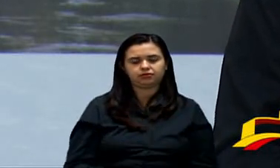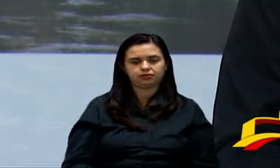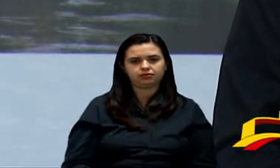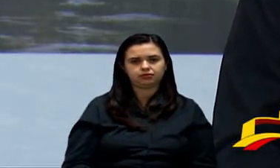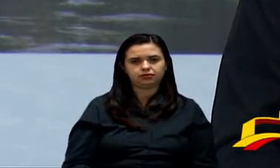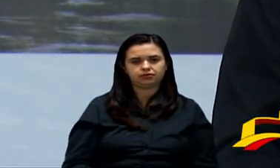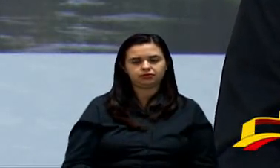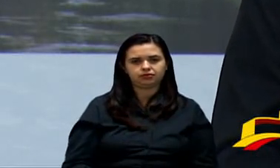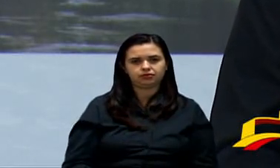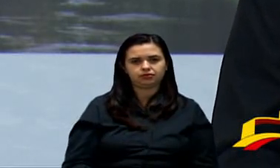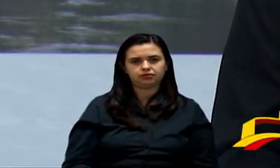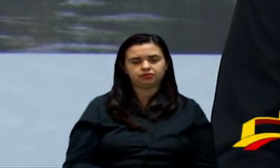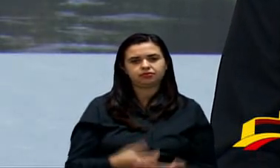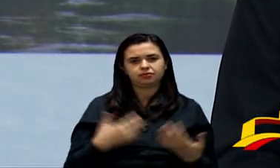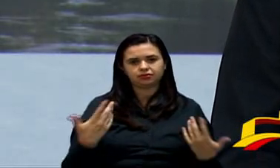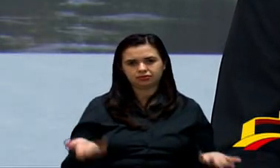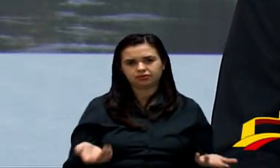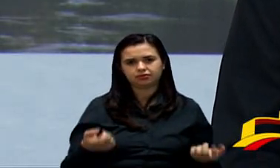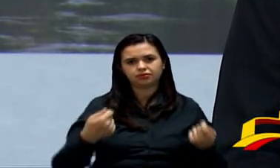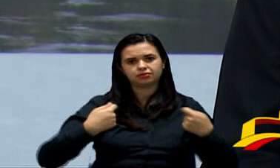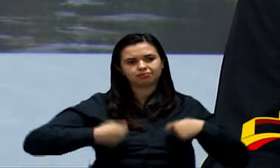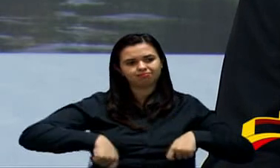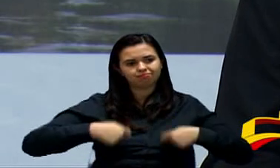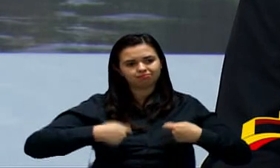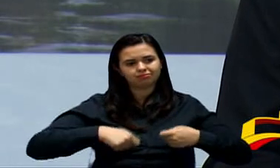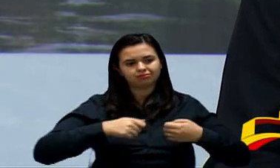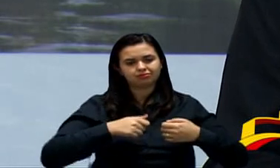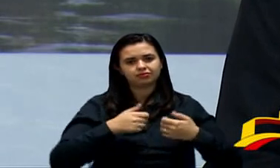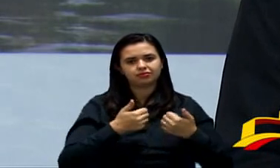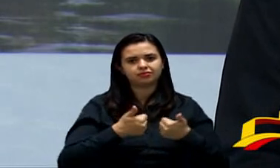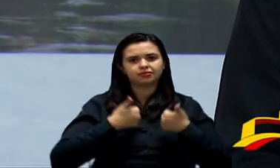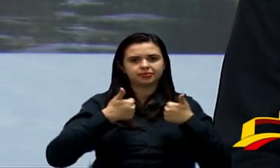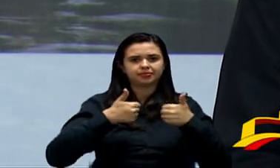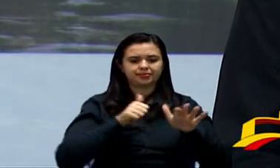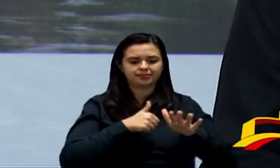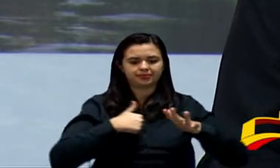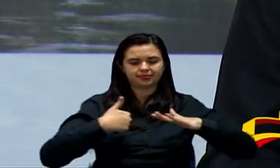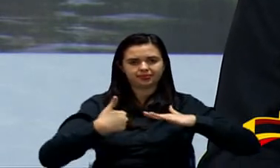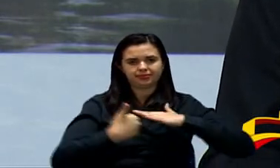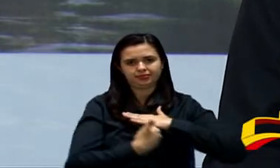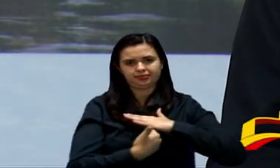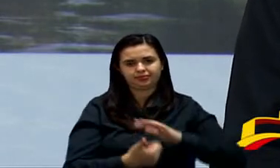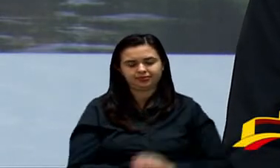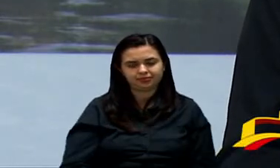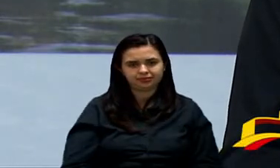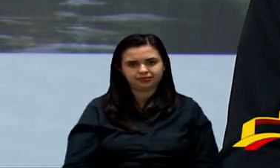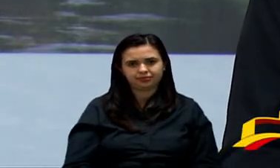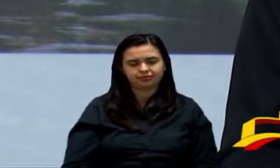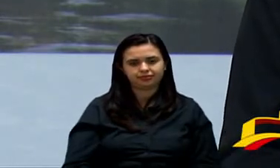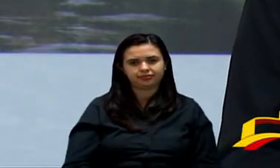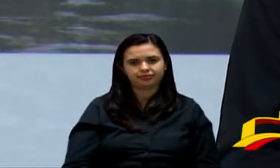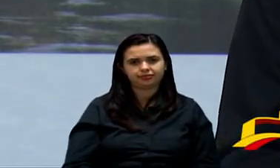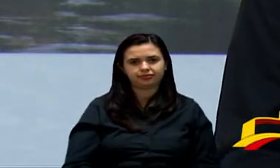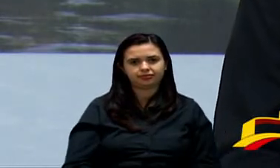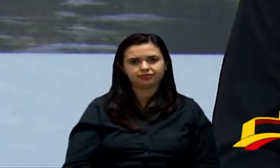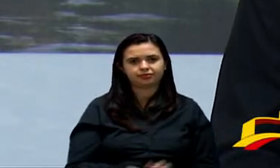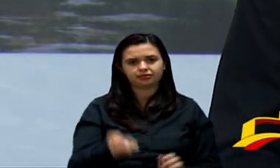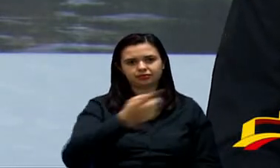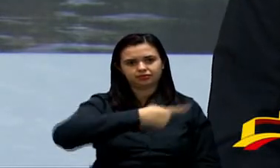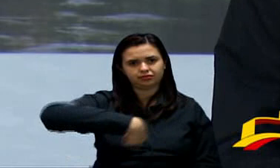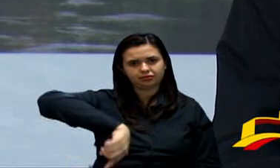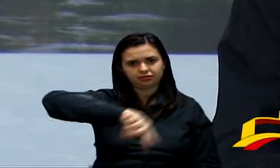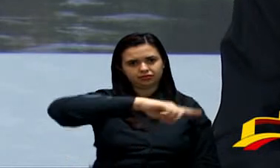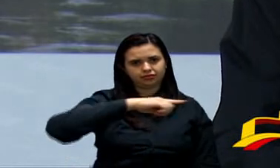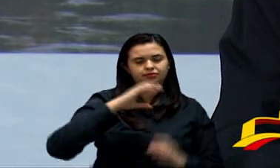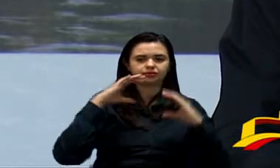mas quando ela é feita com qualidade, para melhorar, não para piorar. E, infelizmente, nós que estamos